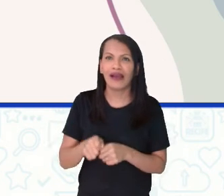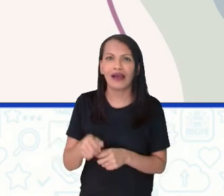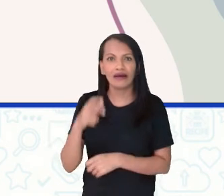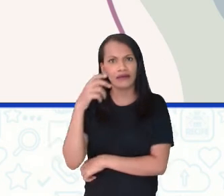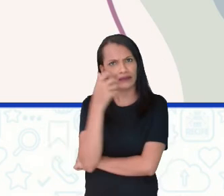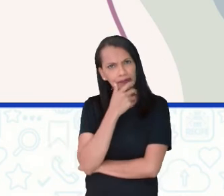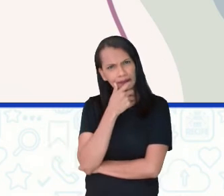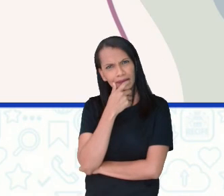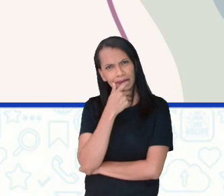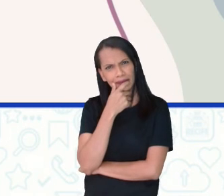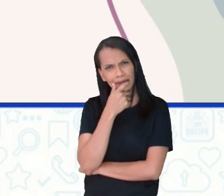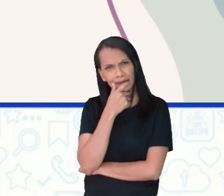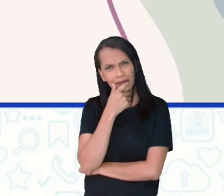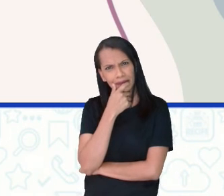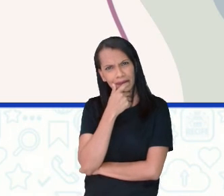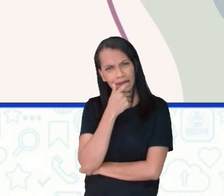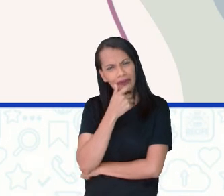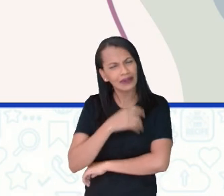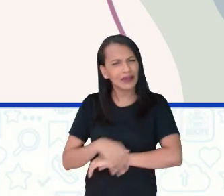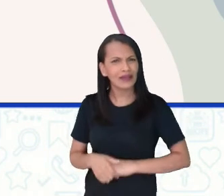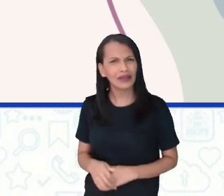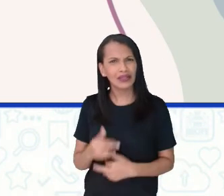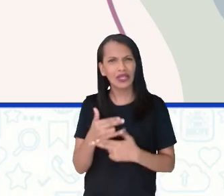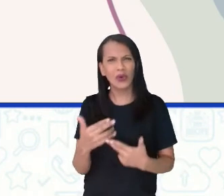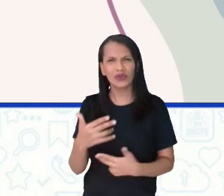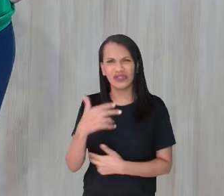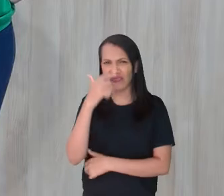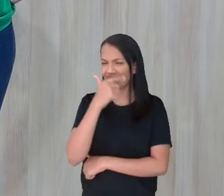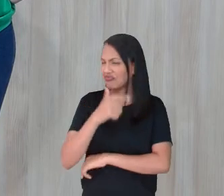Que argumento falho, não é verdade?